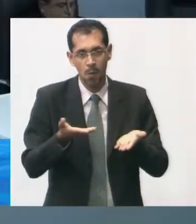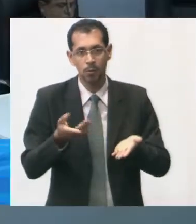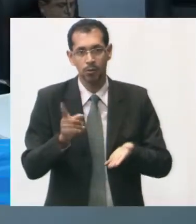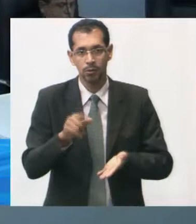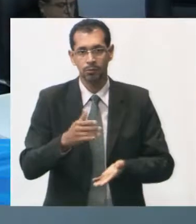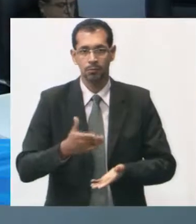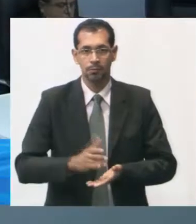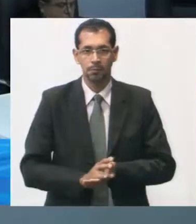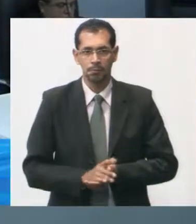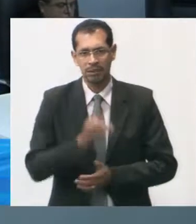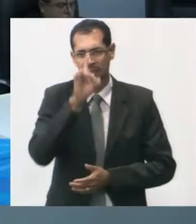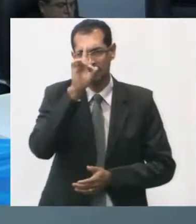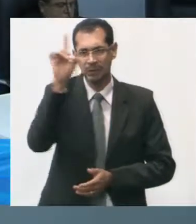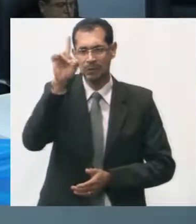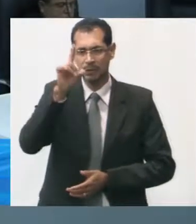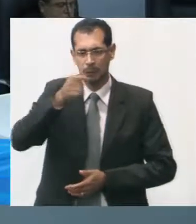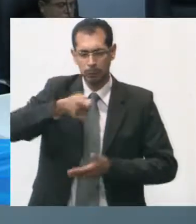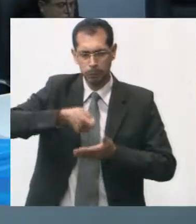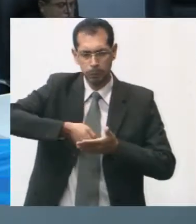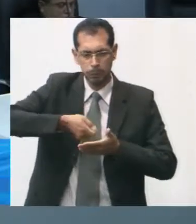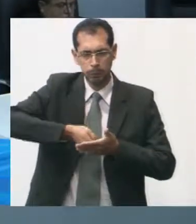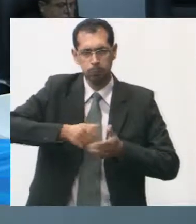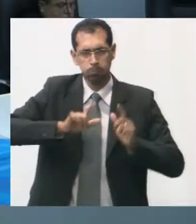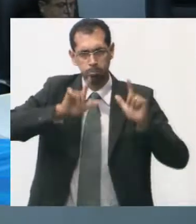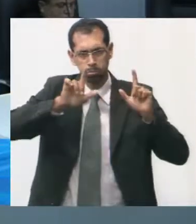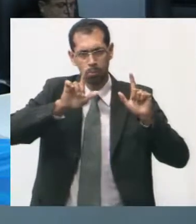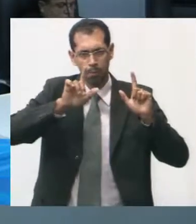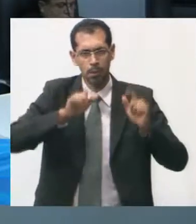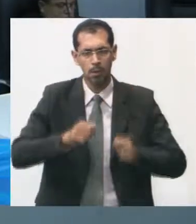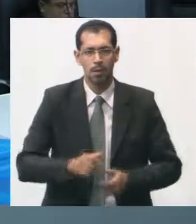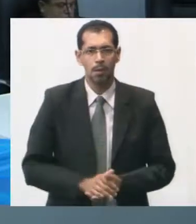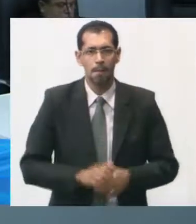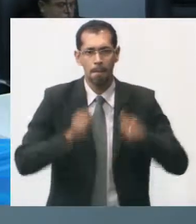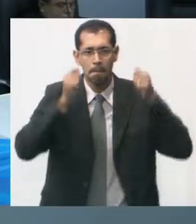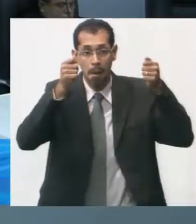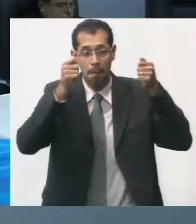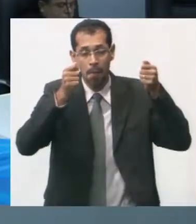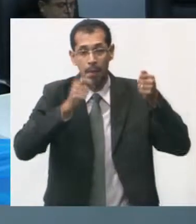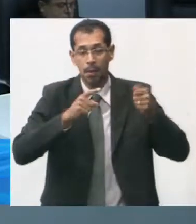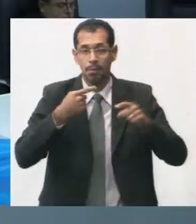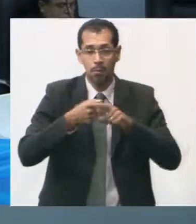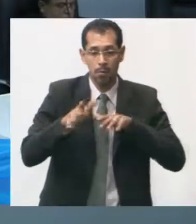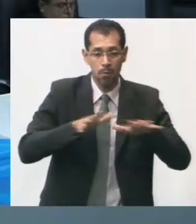luta. Os movimentos de hoje, de ontem,